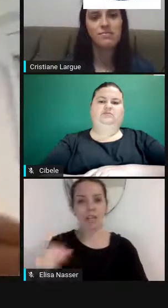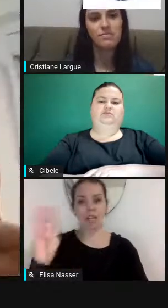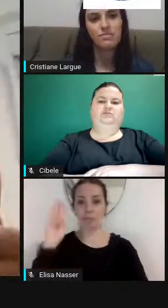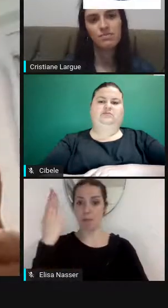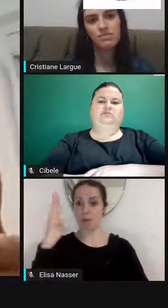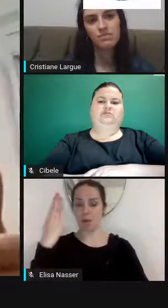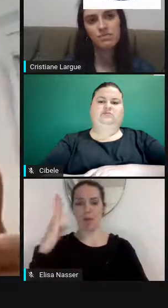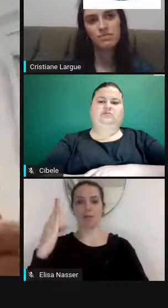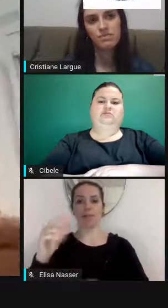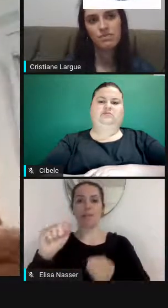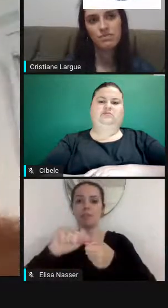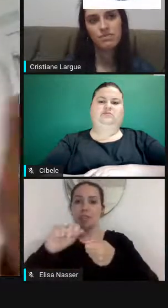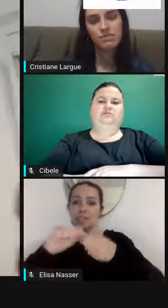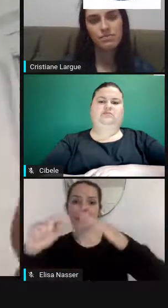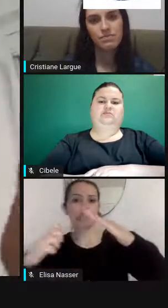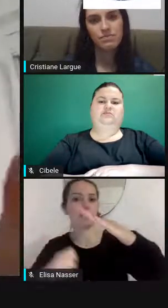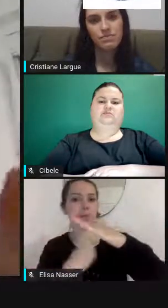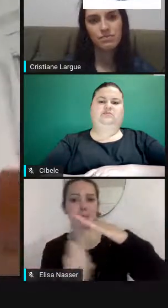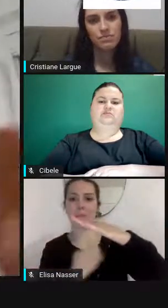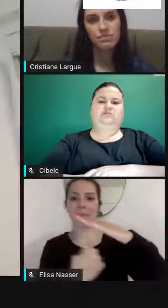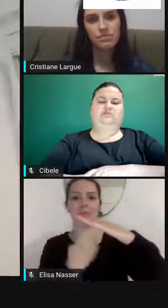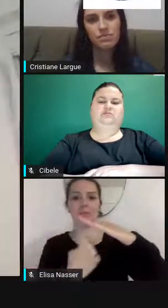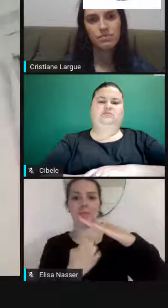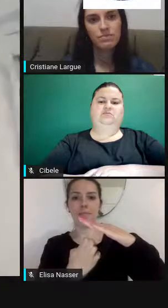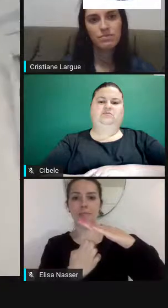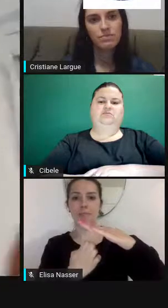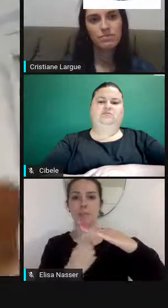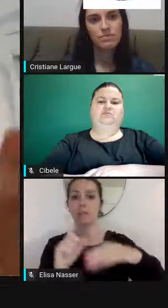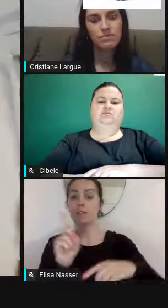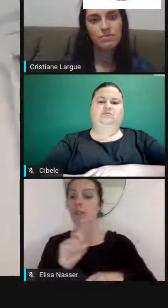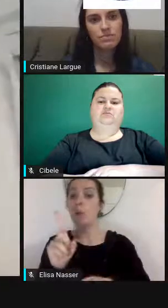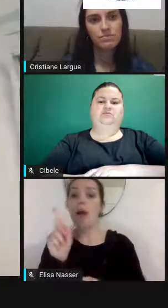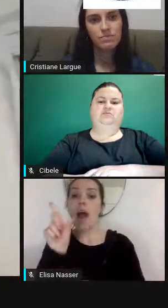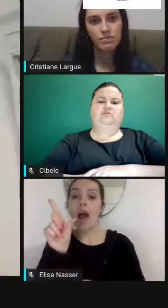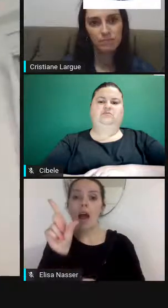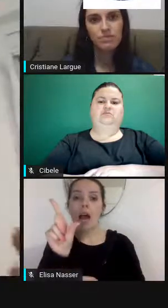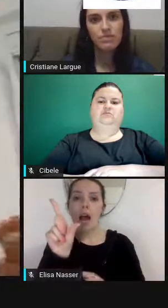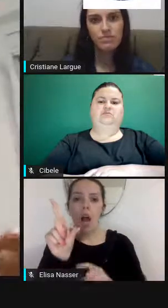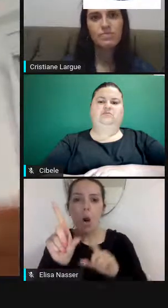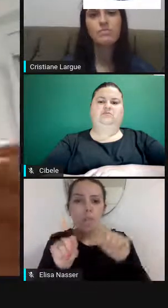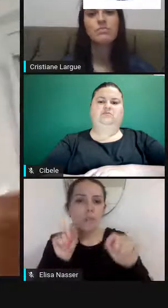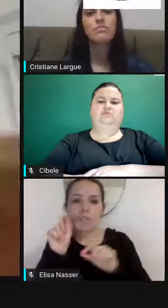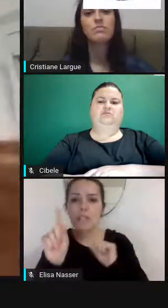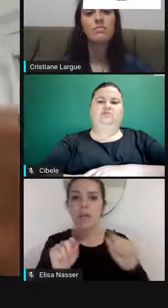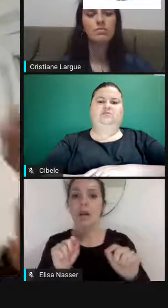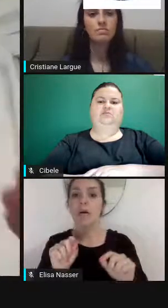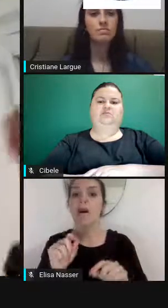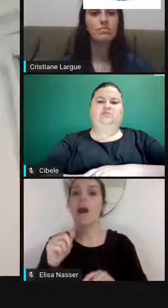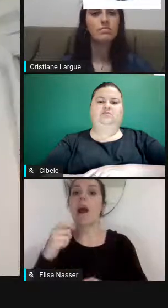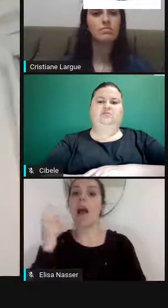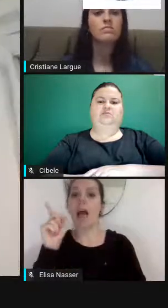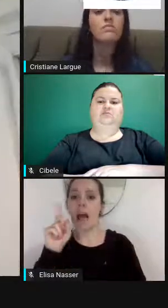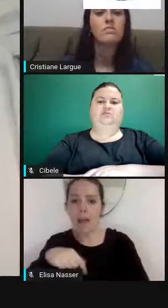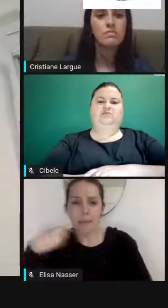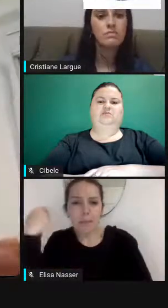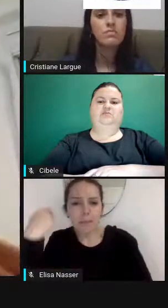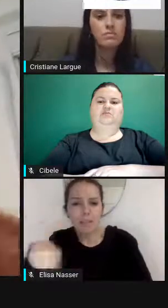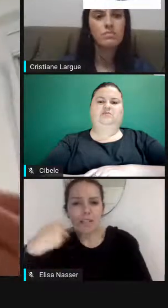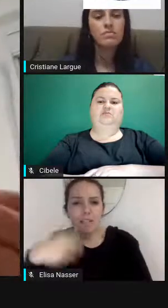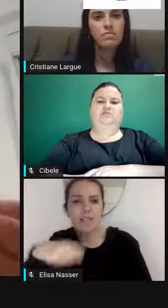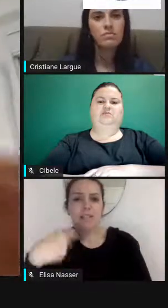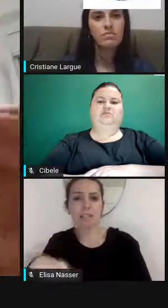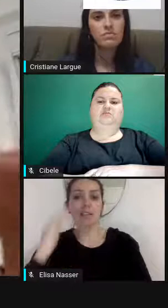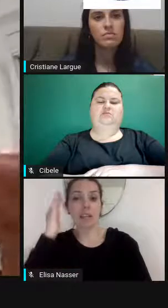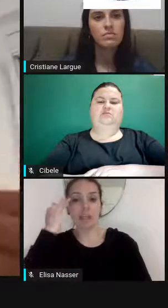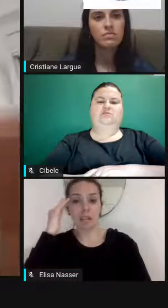não é nem questão de Dios e nem de opção é uma questão de necessidade porque o biólogo precisa ter esse entendimento profissional